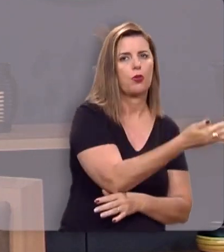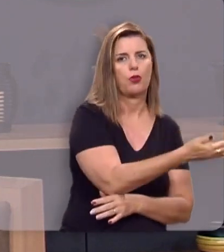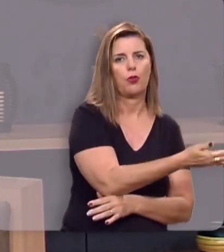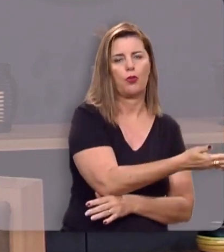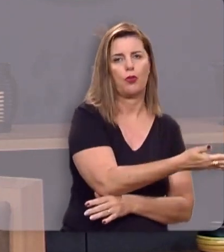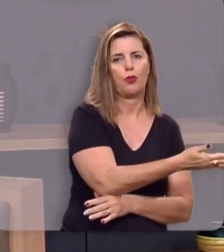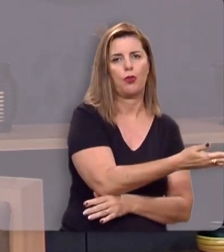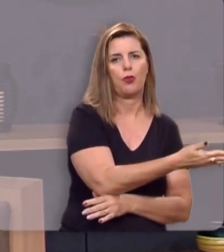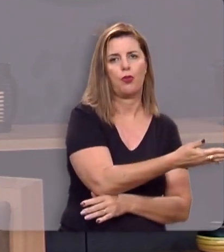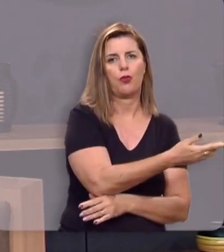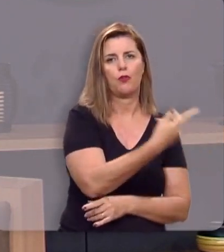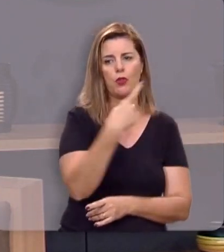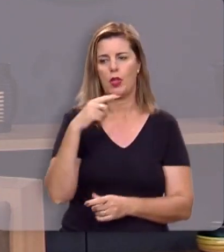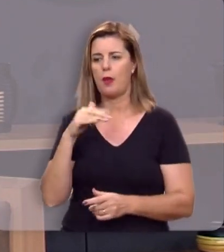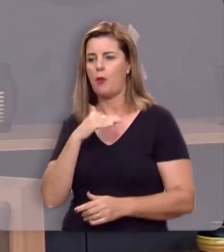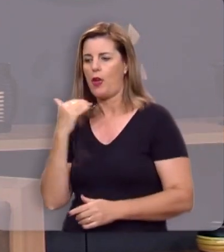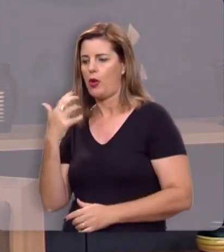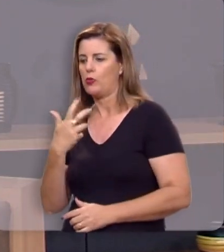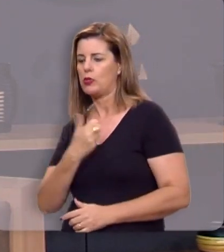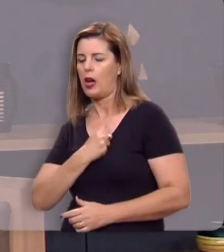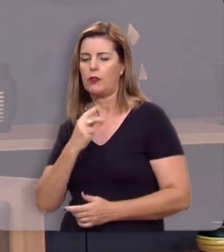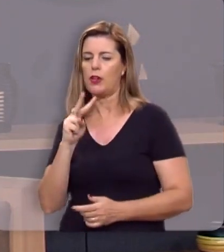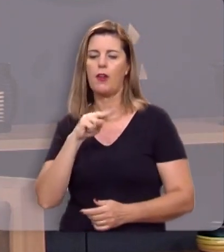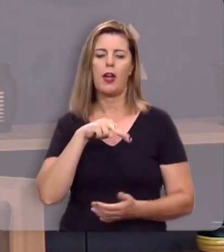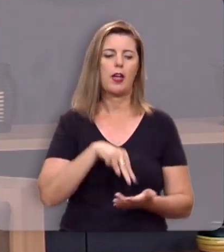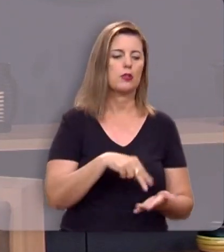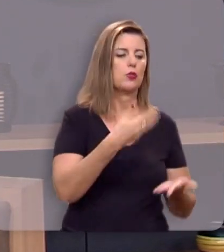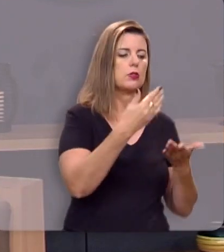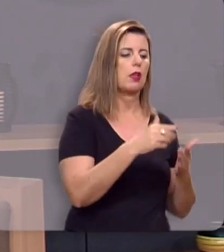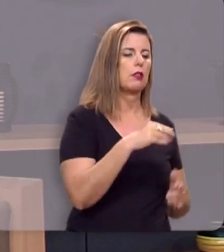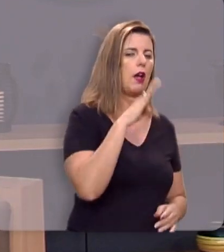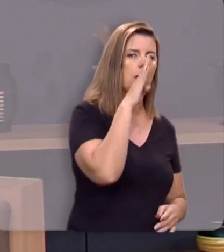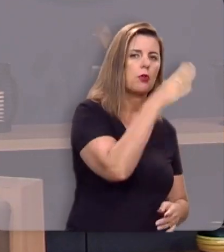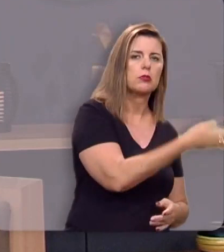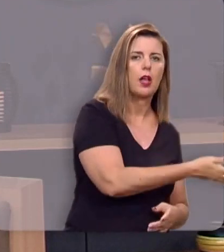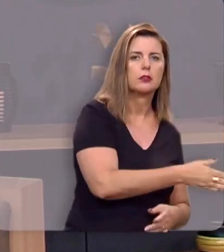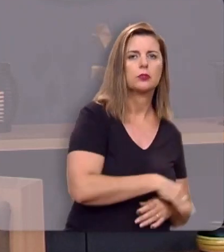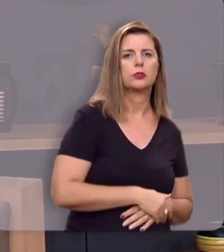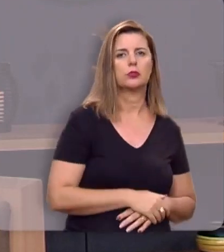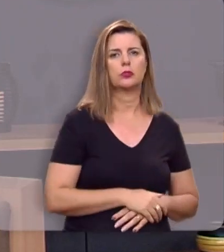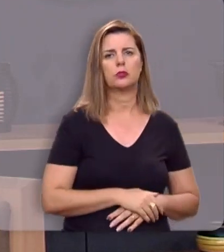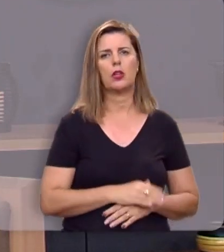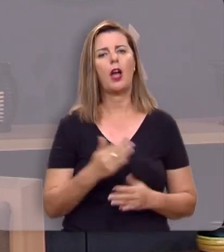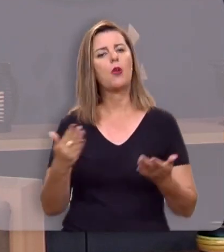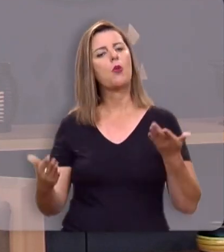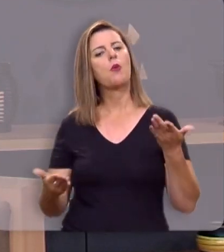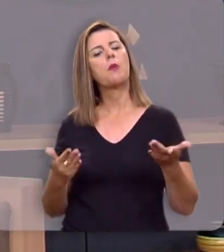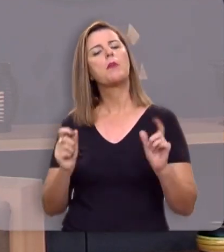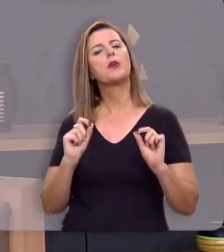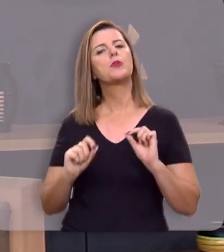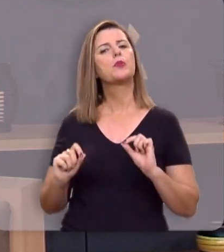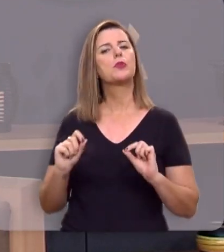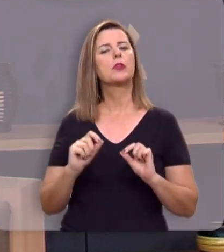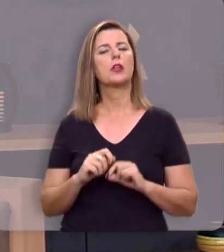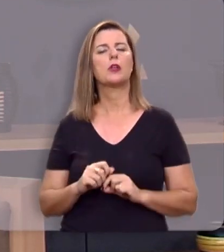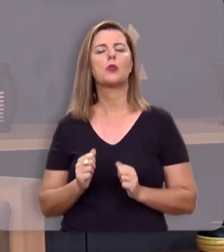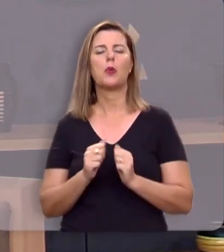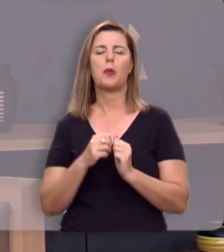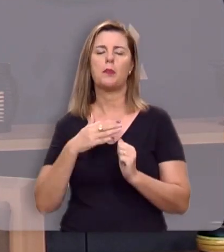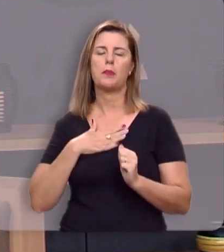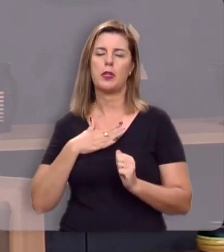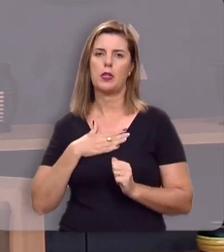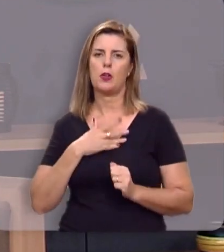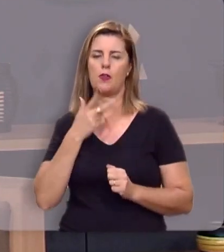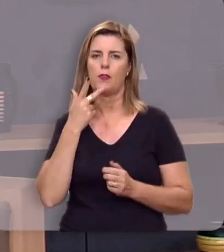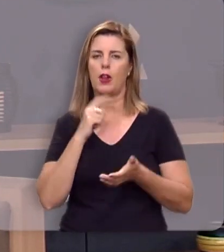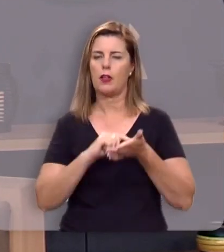Se você morreu salvo, você não vai ressuscitar para a condenação. E aí ele compara o seguinte, olha aí comigo o que ele